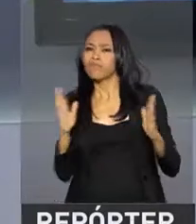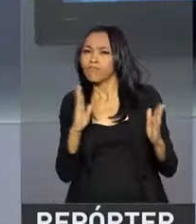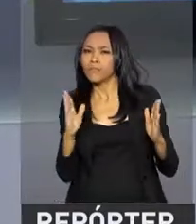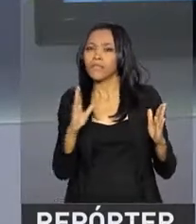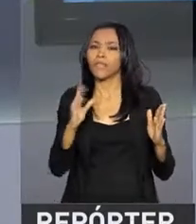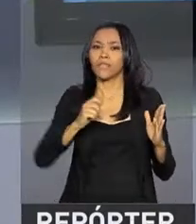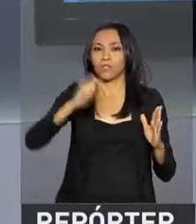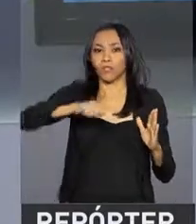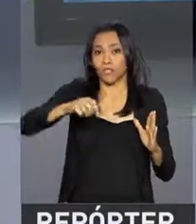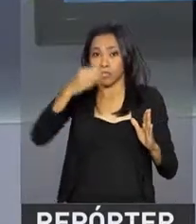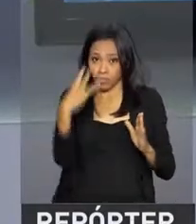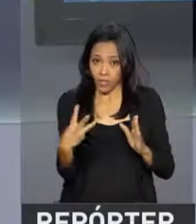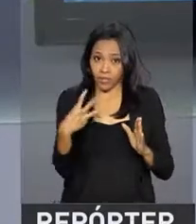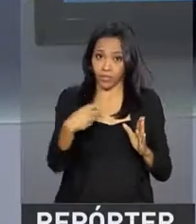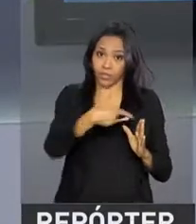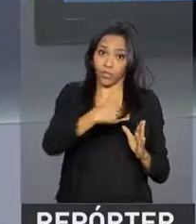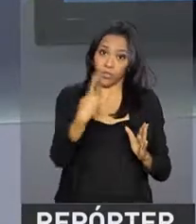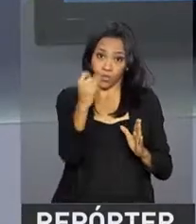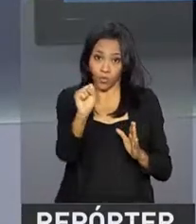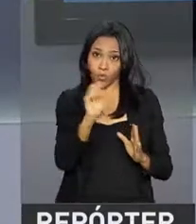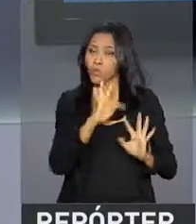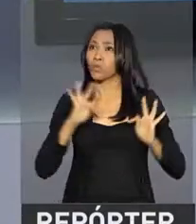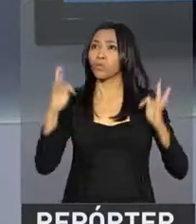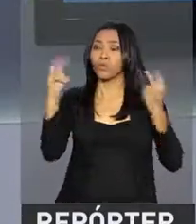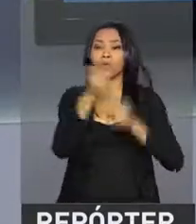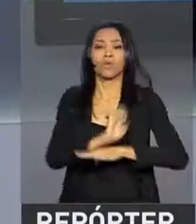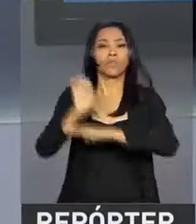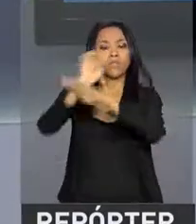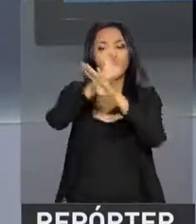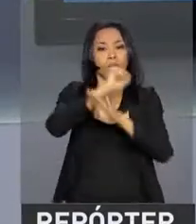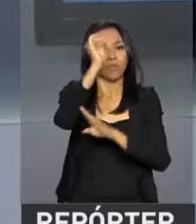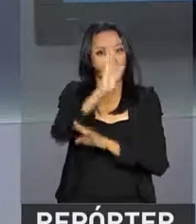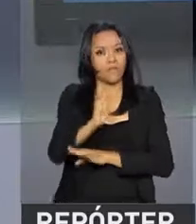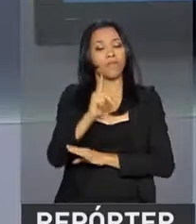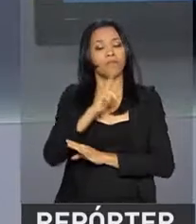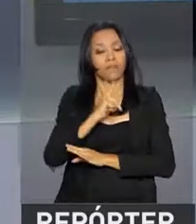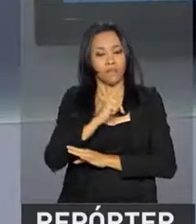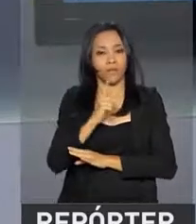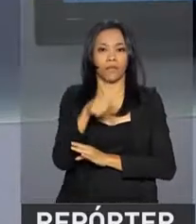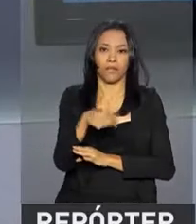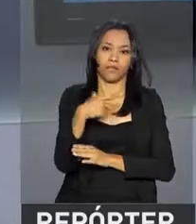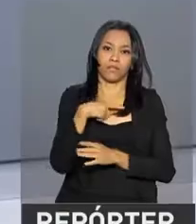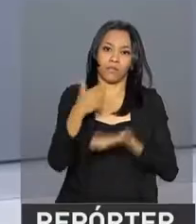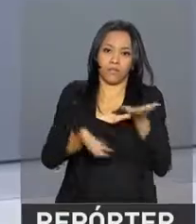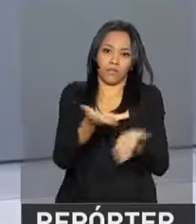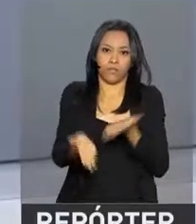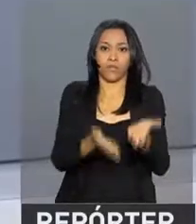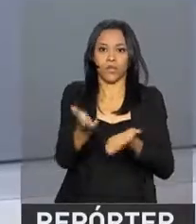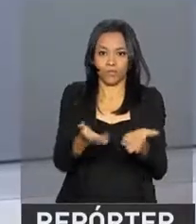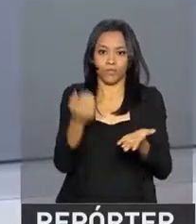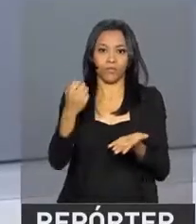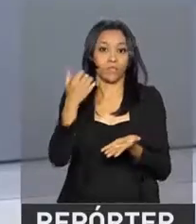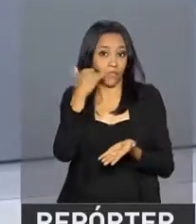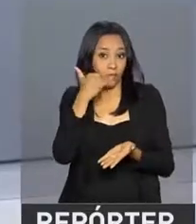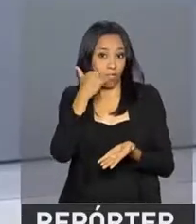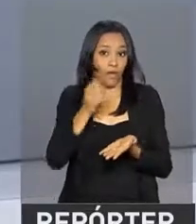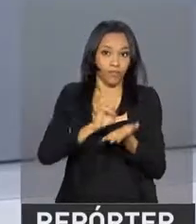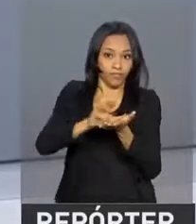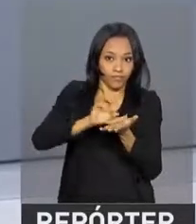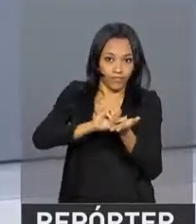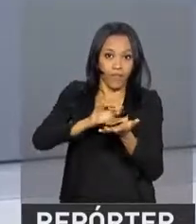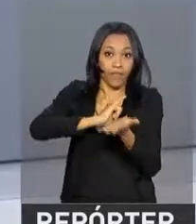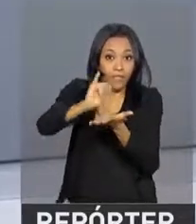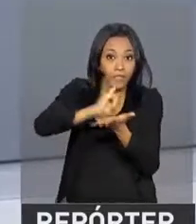de 2018, todos os estados brasileiros sejam incluídos no serviço. Para o ministro da